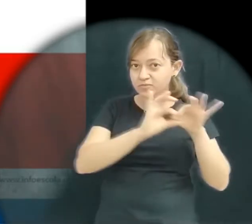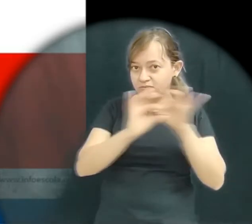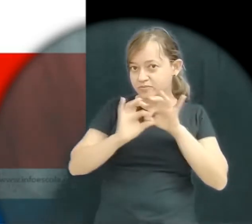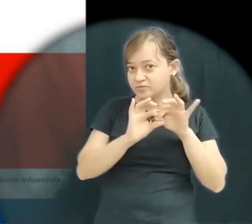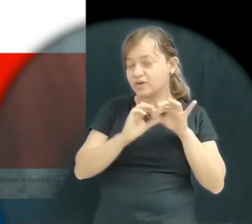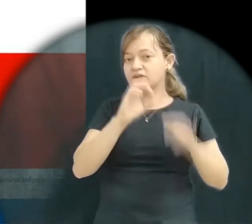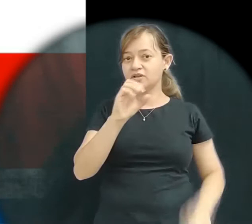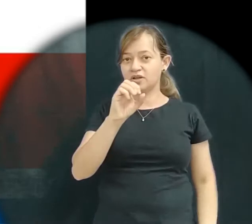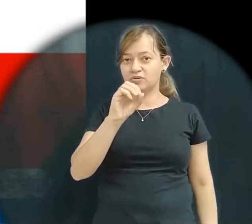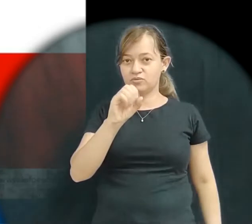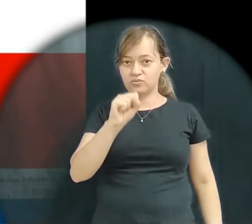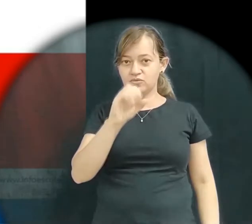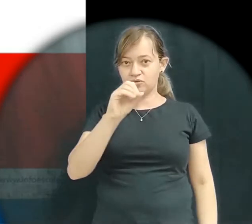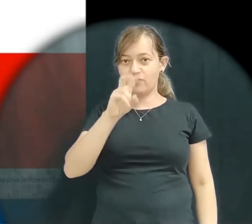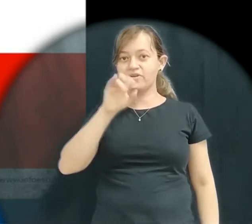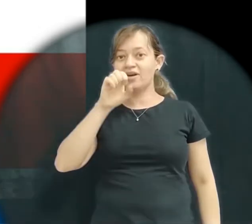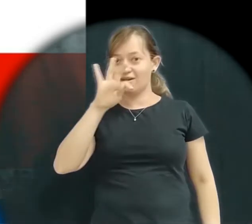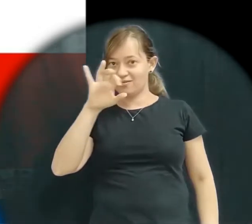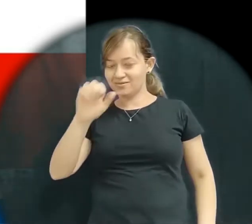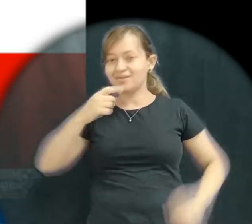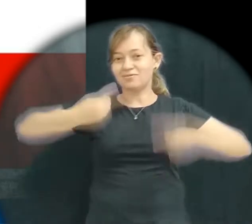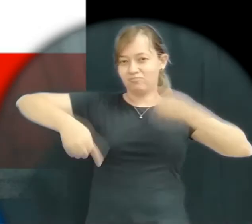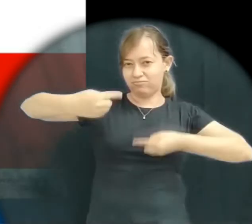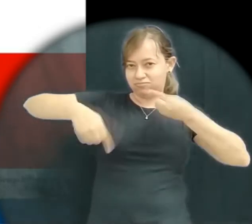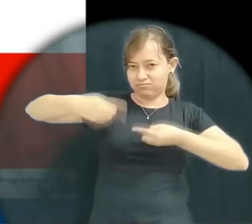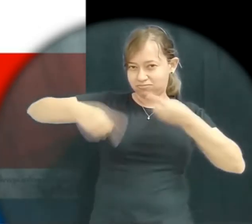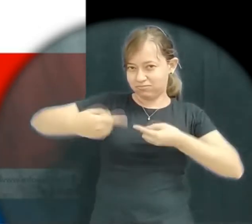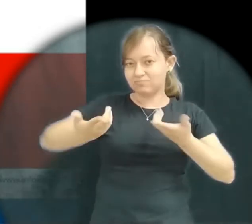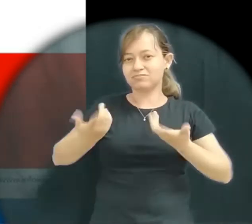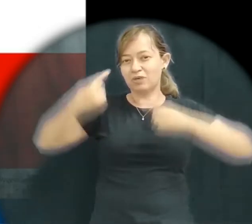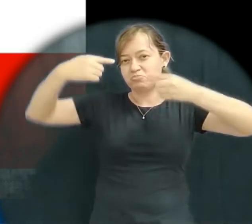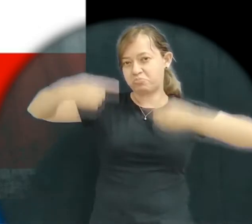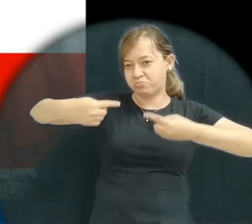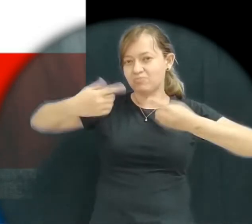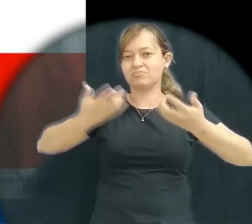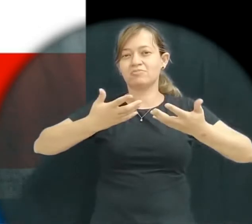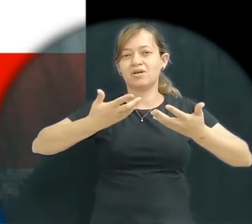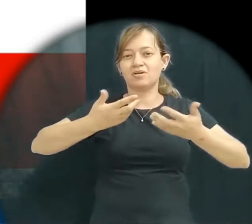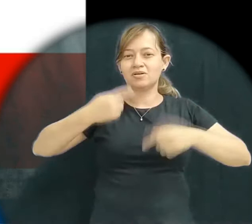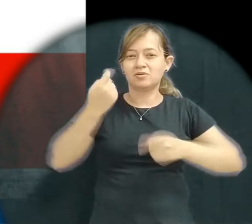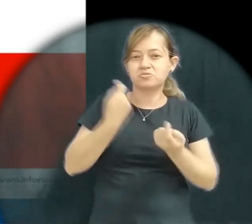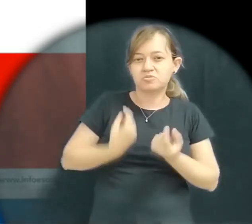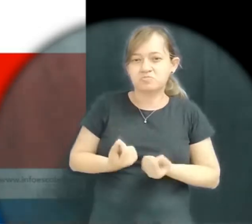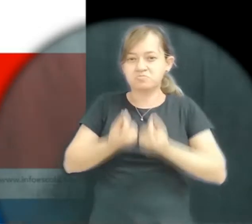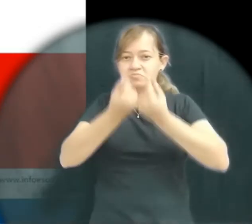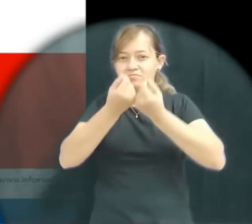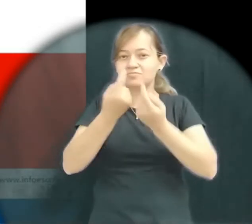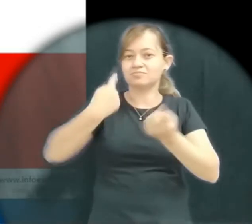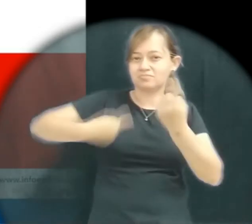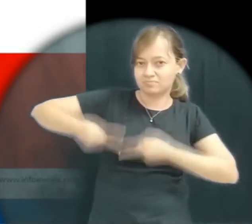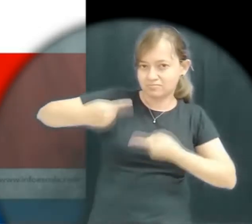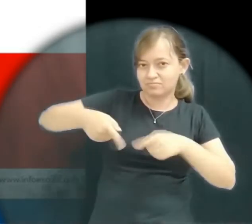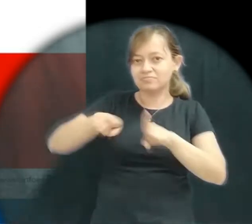que tinham uma disputa pela hegemonia global em relação aos seus respectivos sistemas político-econômico. Os Estados